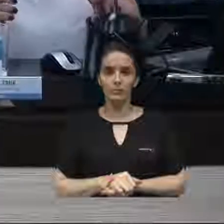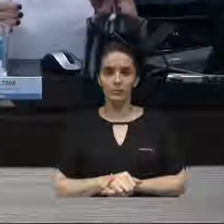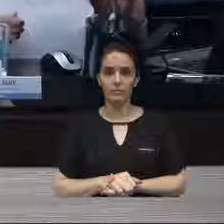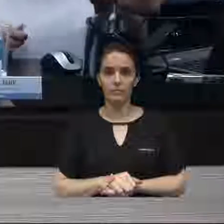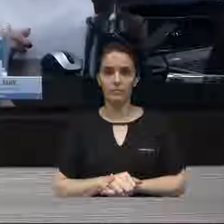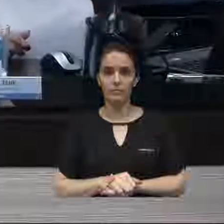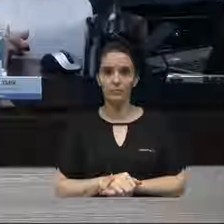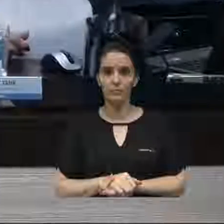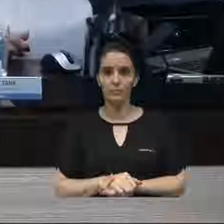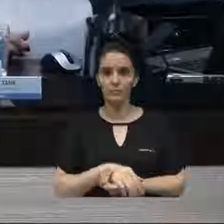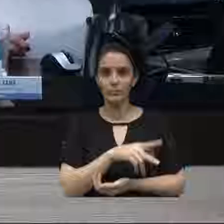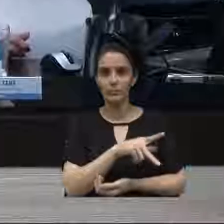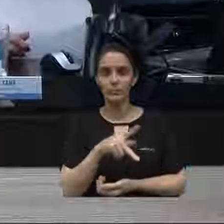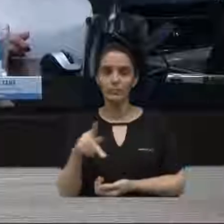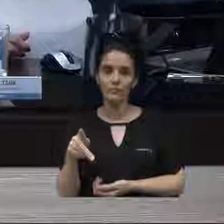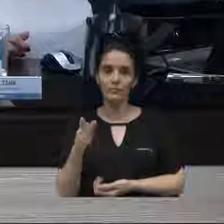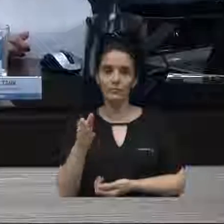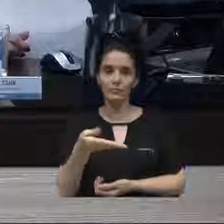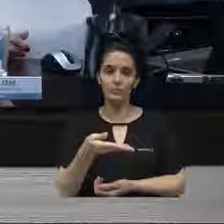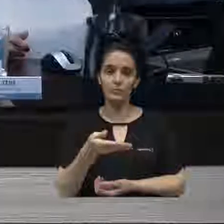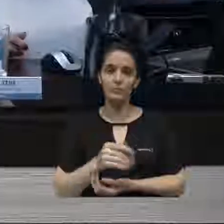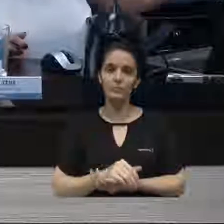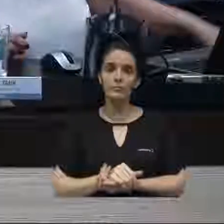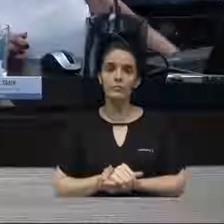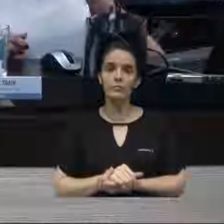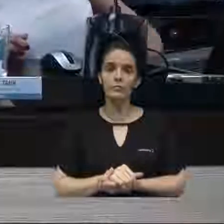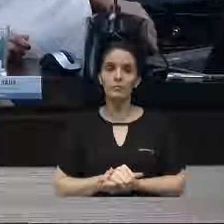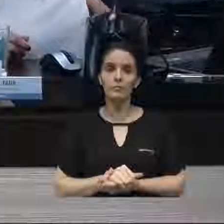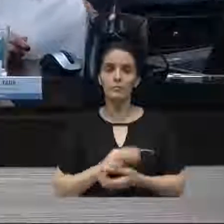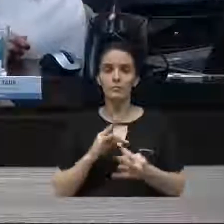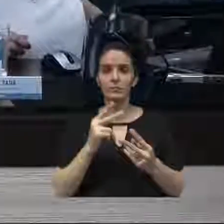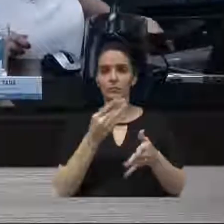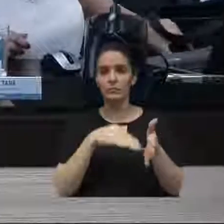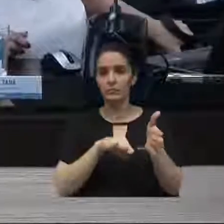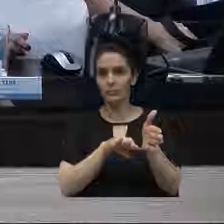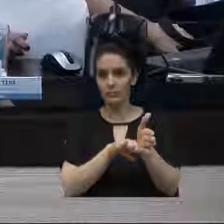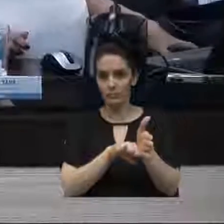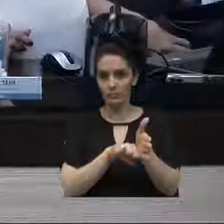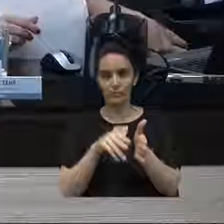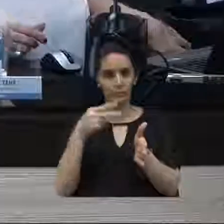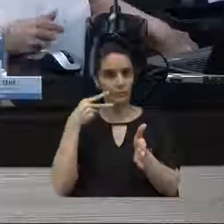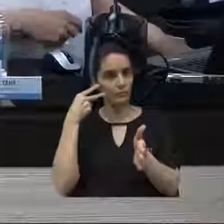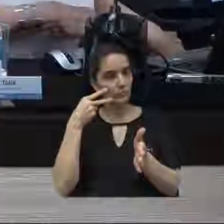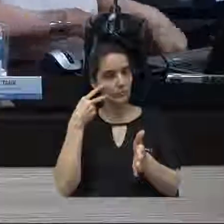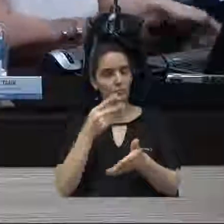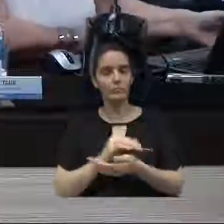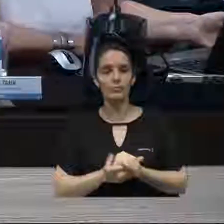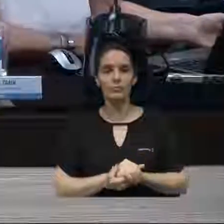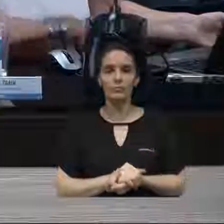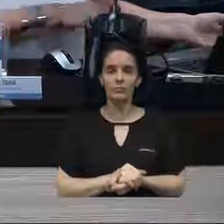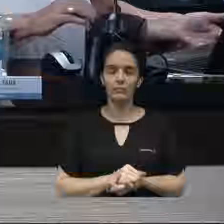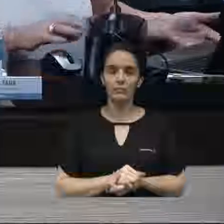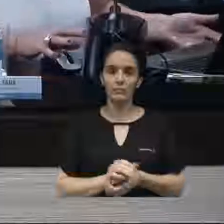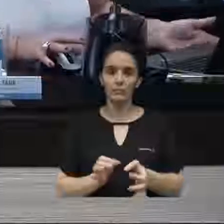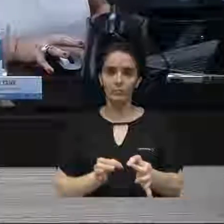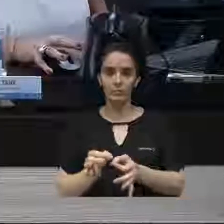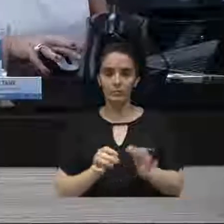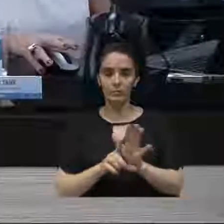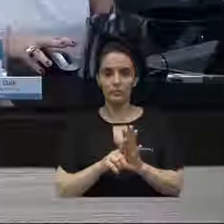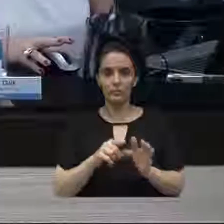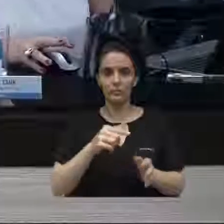Senhor presidente, passaremos agora para as matérias vindas do Legislativo. Então, Projeto de